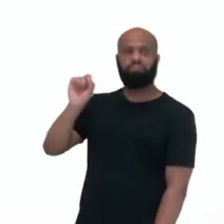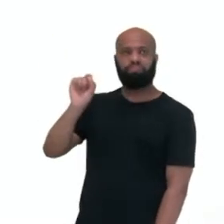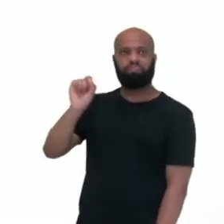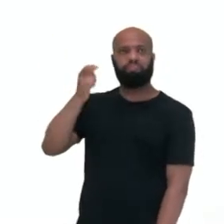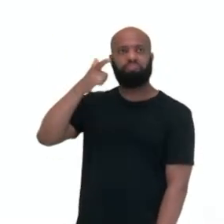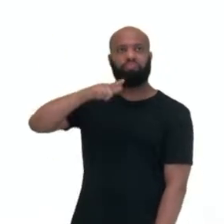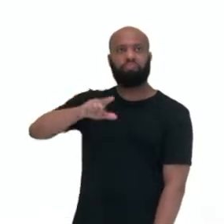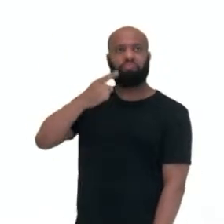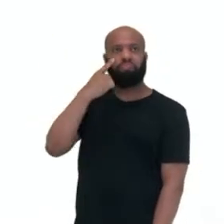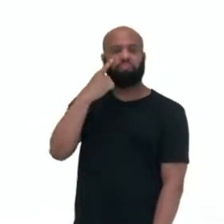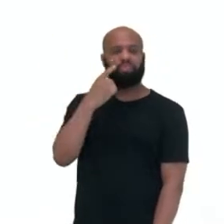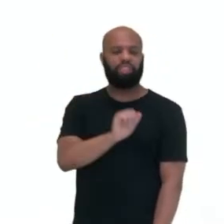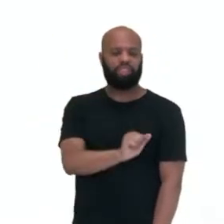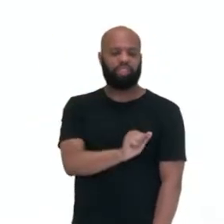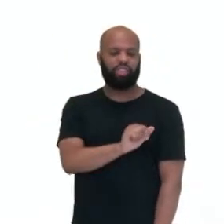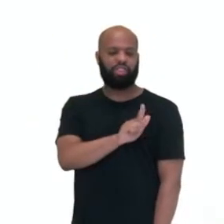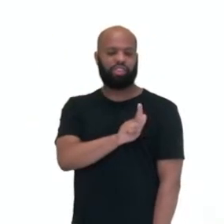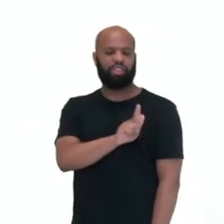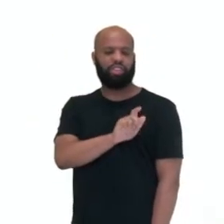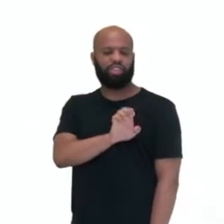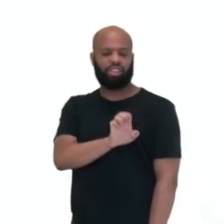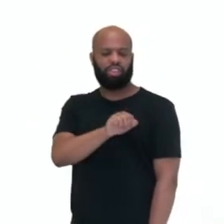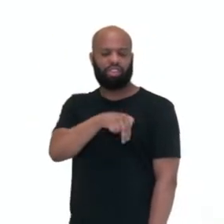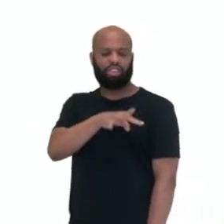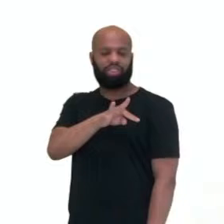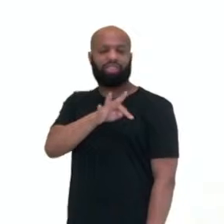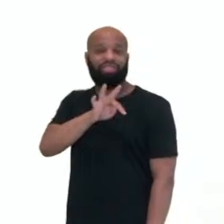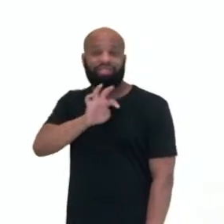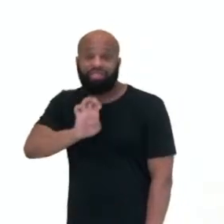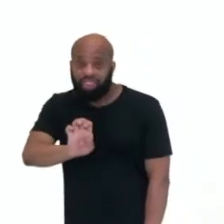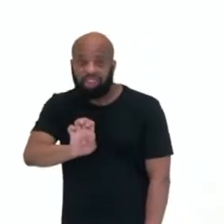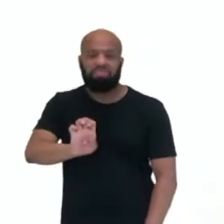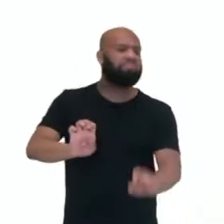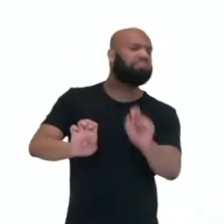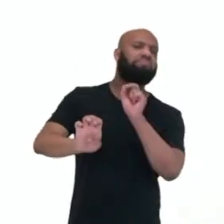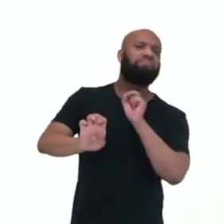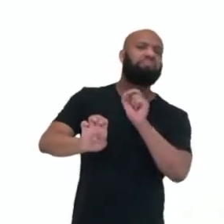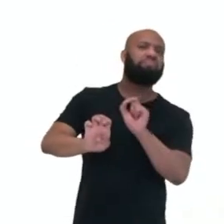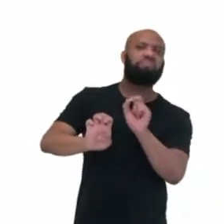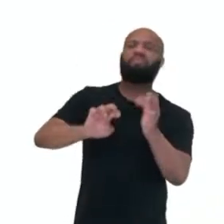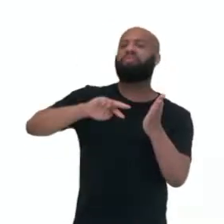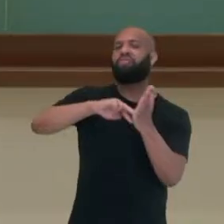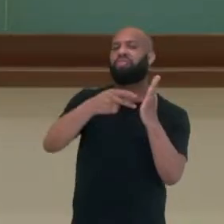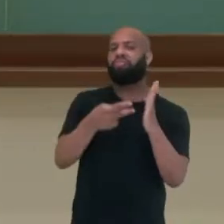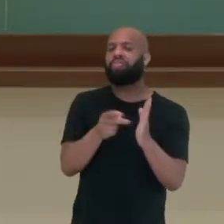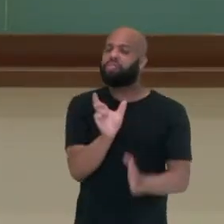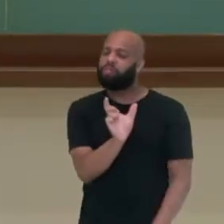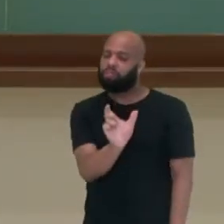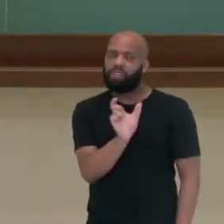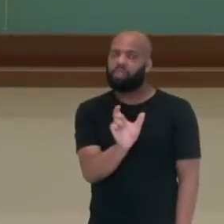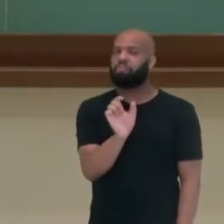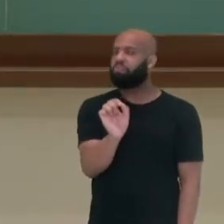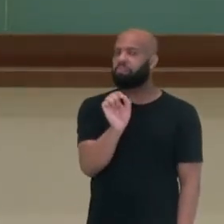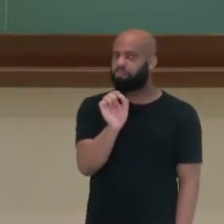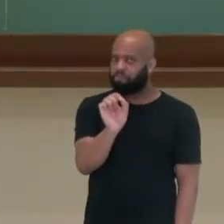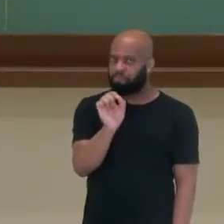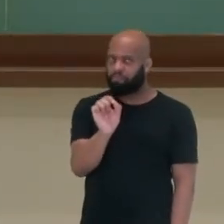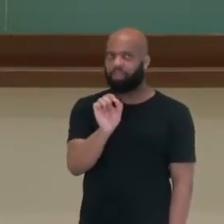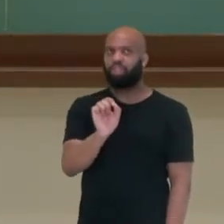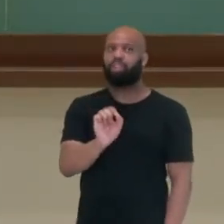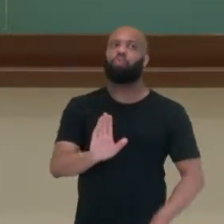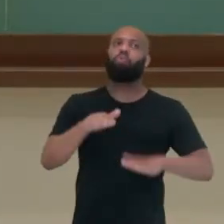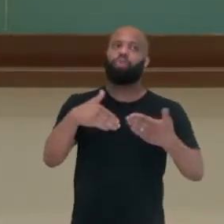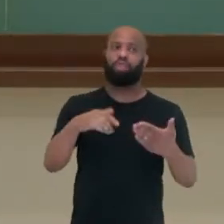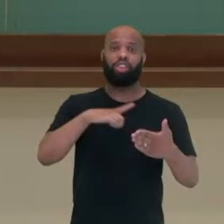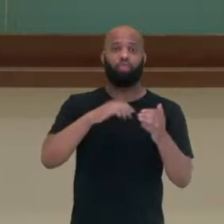enxerga agente de mudança. Observe que este agente de mudança, aqui na antepenúltima linha, ele